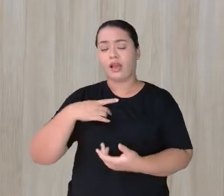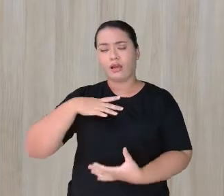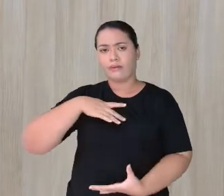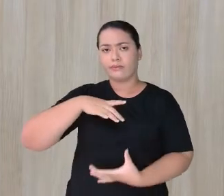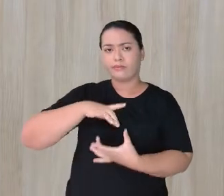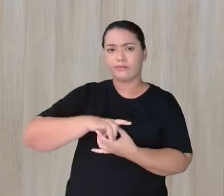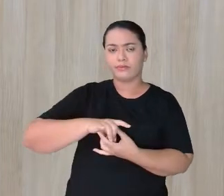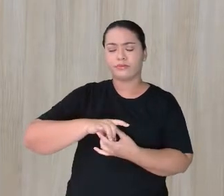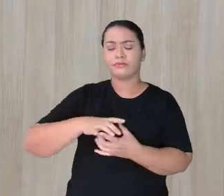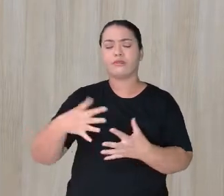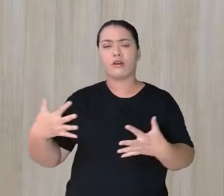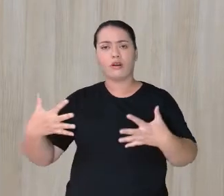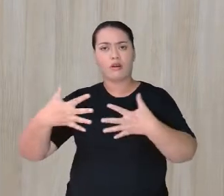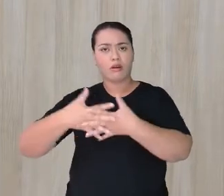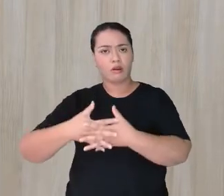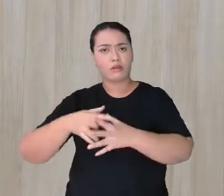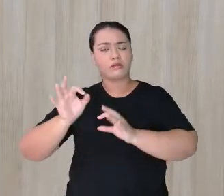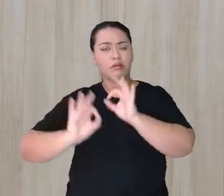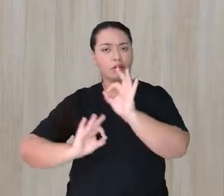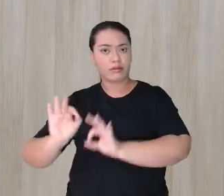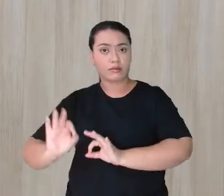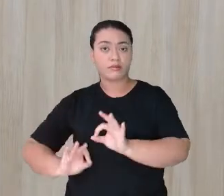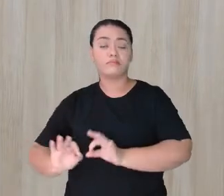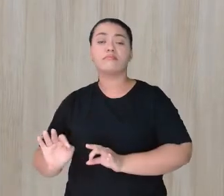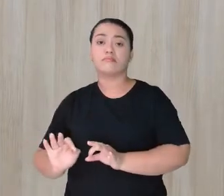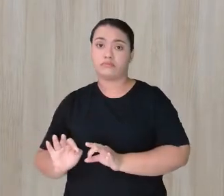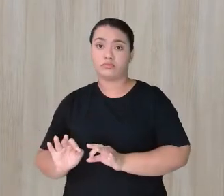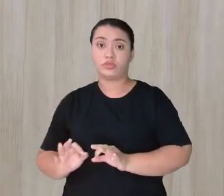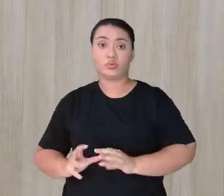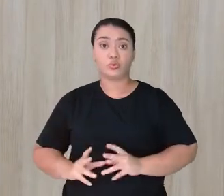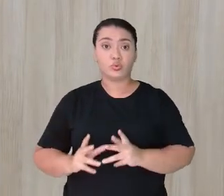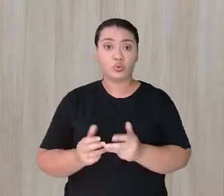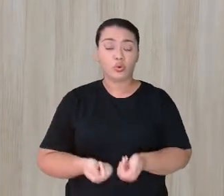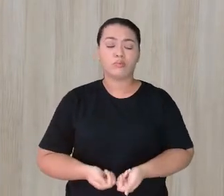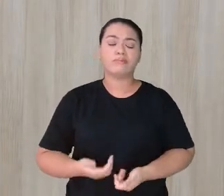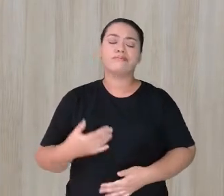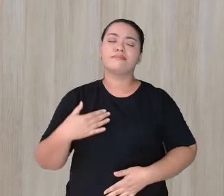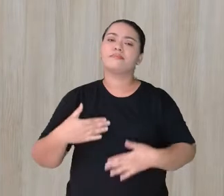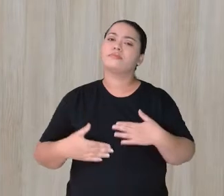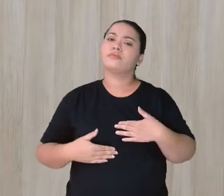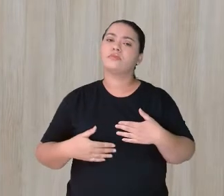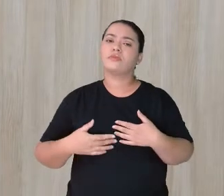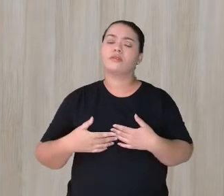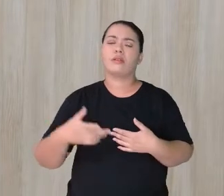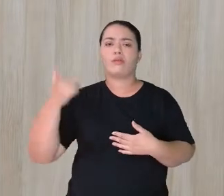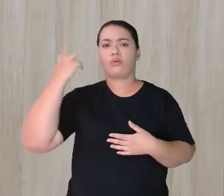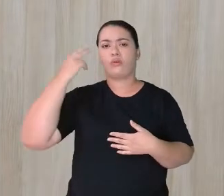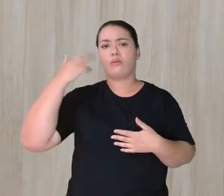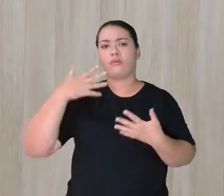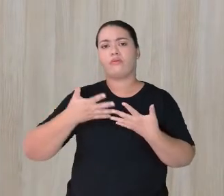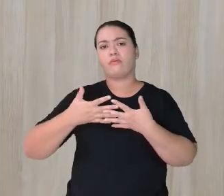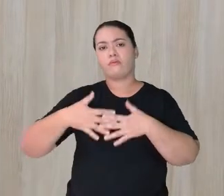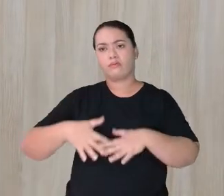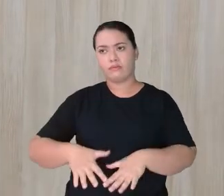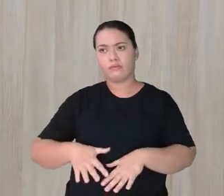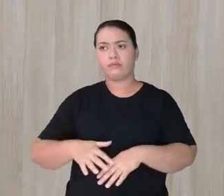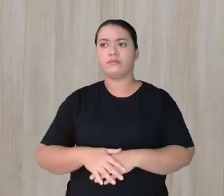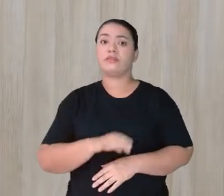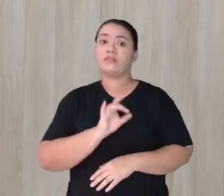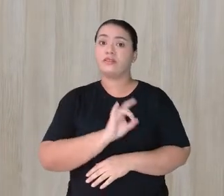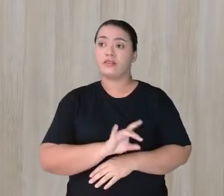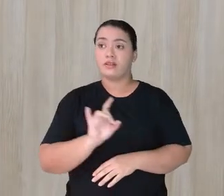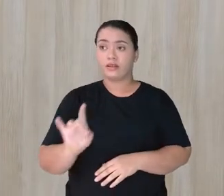encaixando, né? E se organizando para que todo o nosso organismo ele funcione e cada um